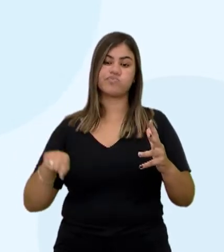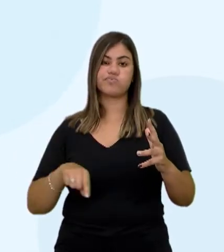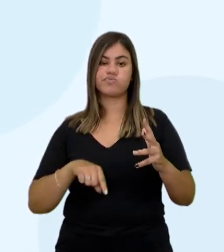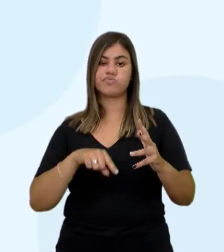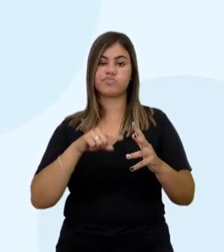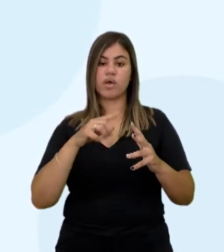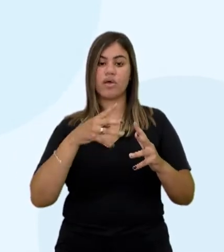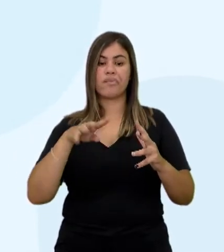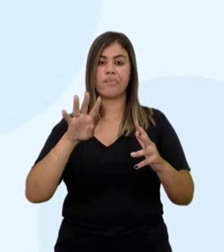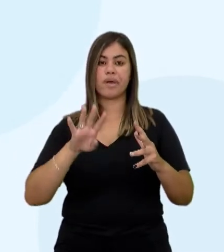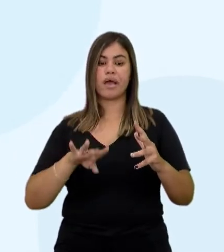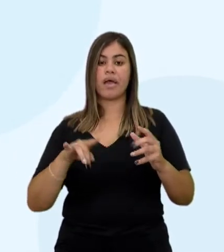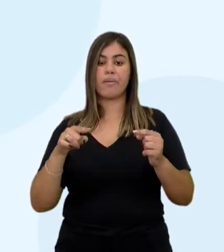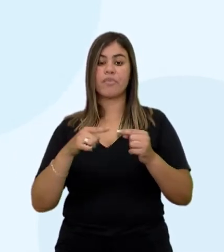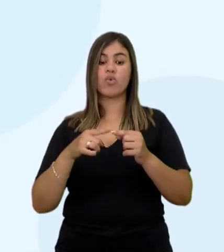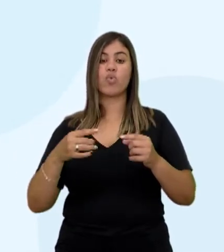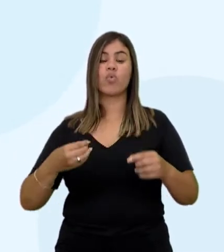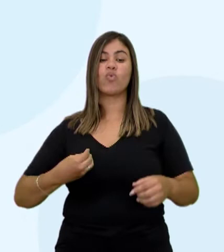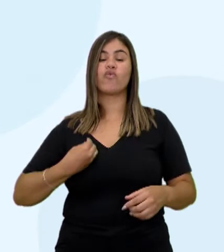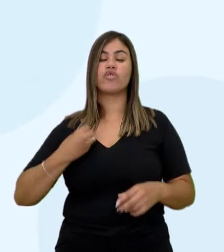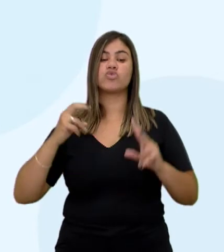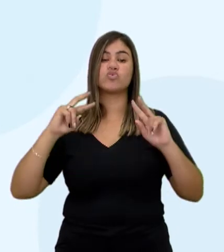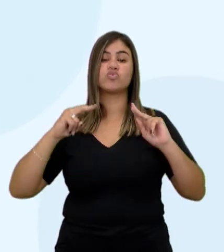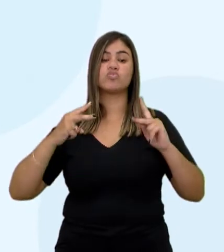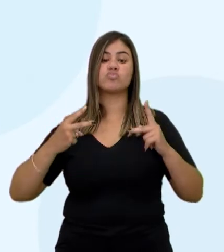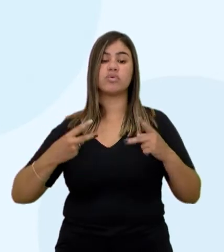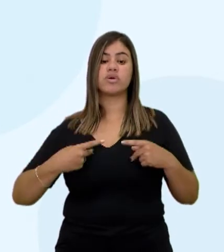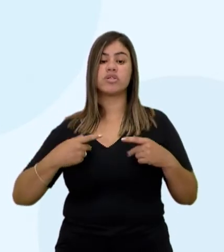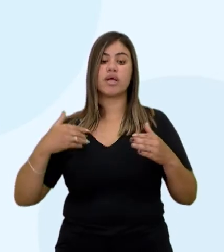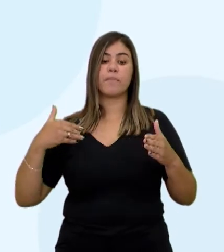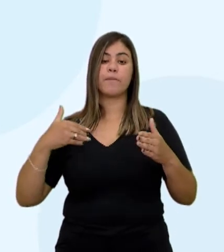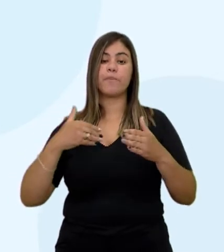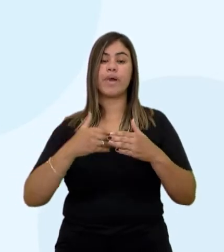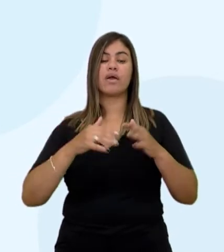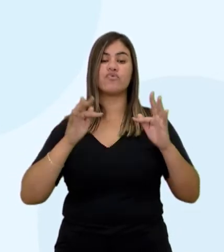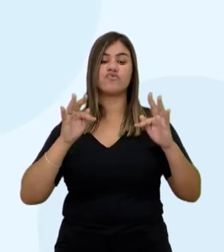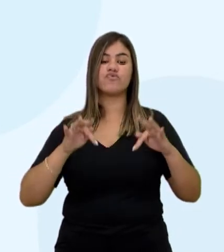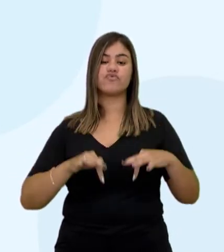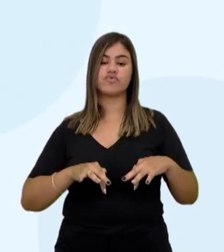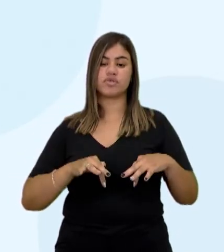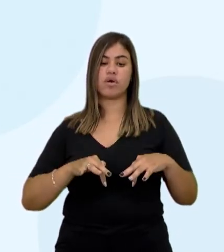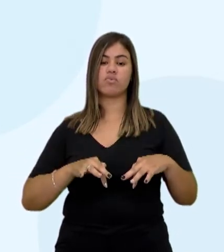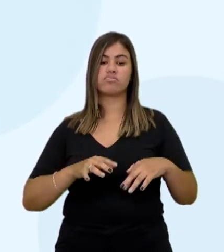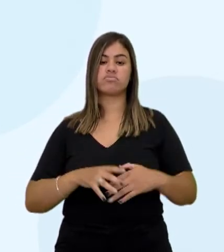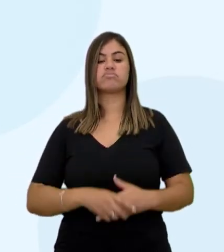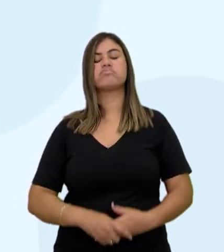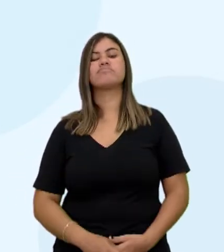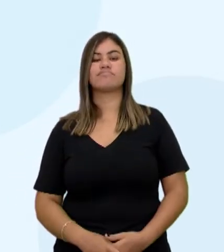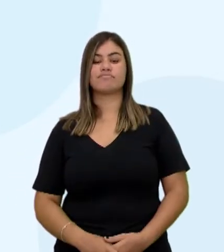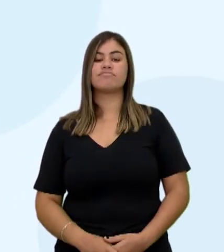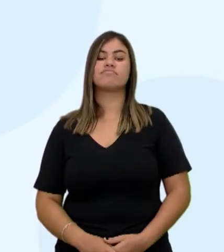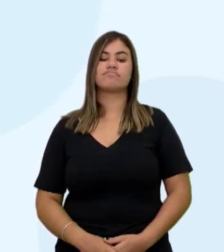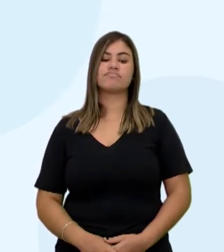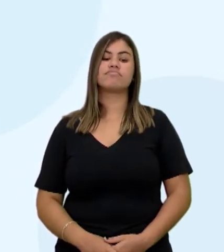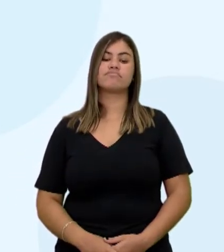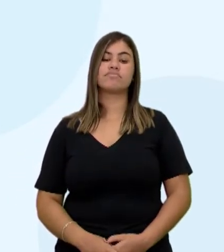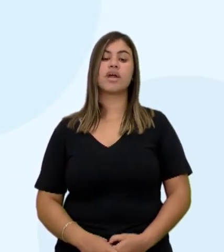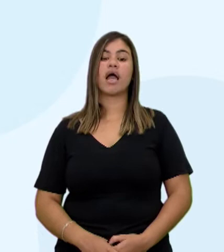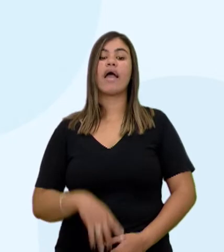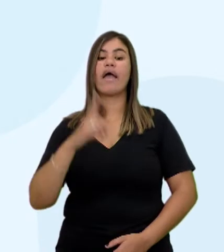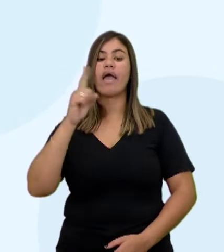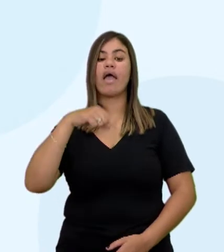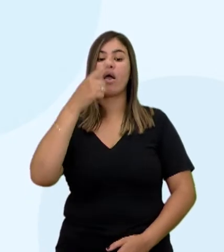onde está os seres humanos. É praticamente, né, ele está no final, né, desse período, ou seja, é uma das